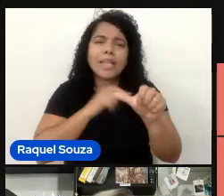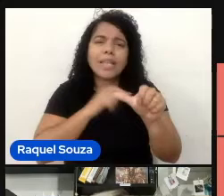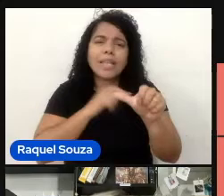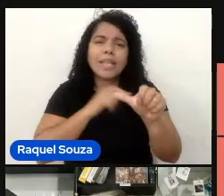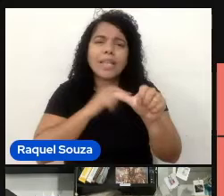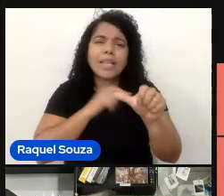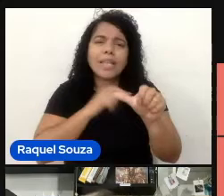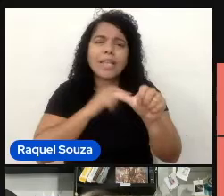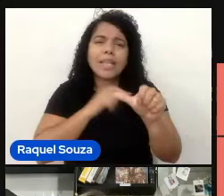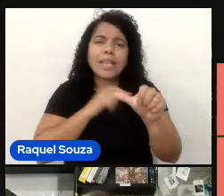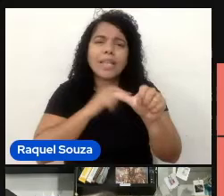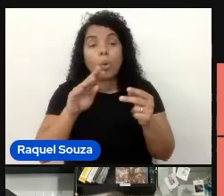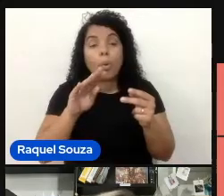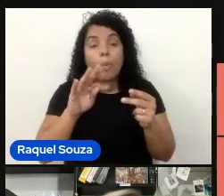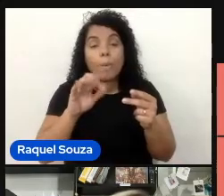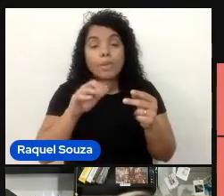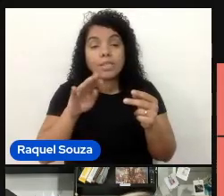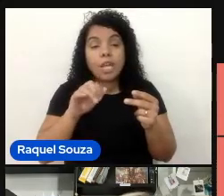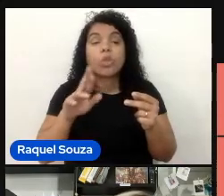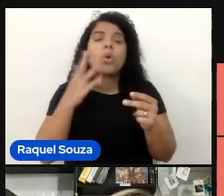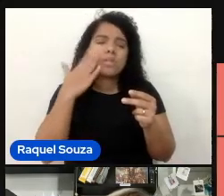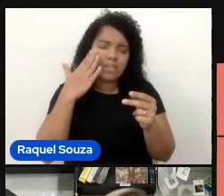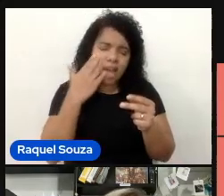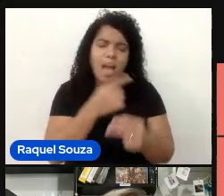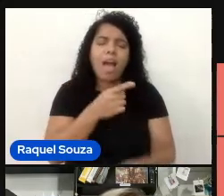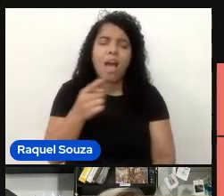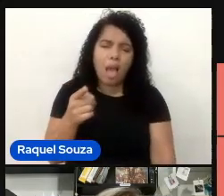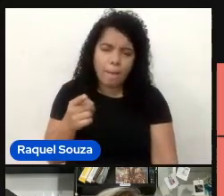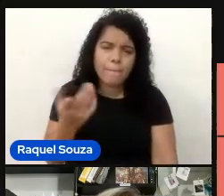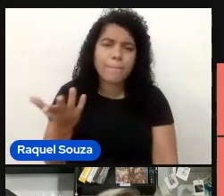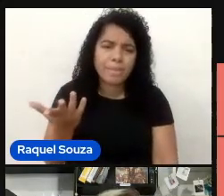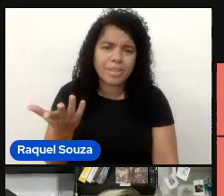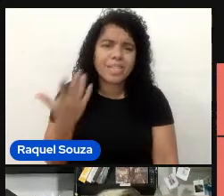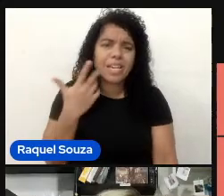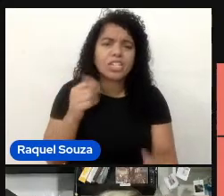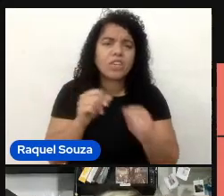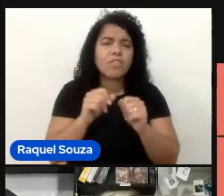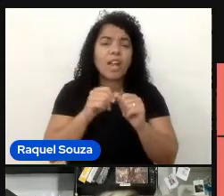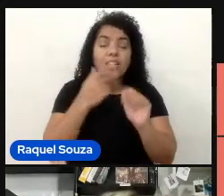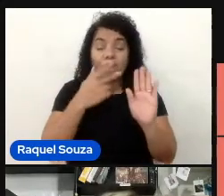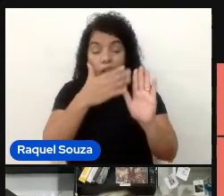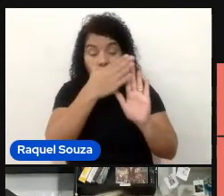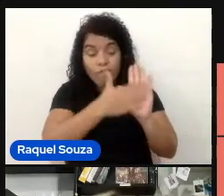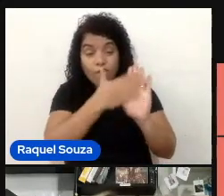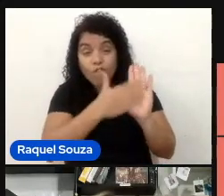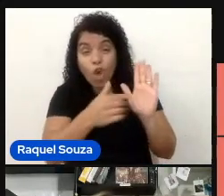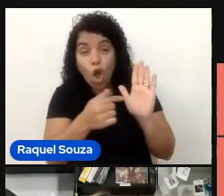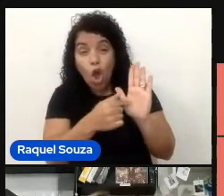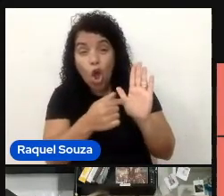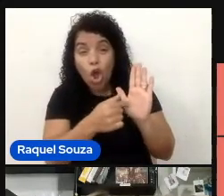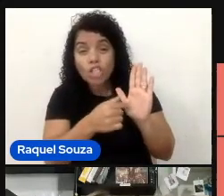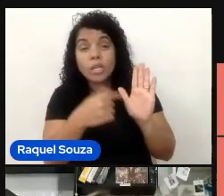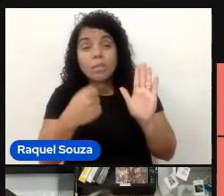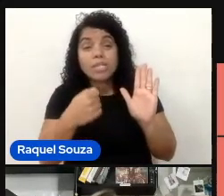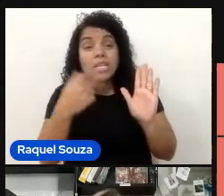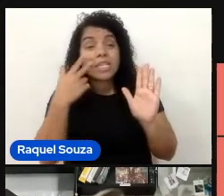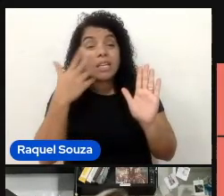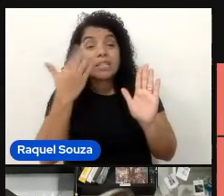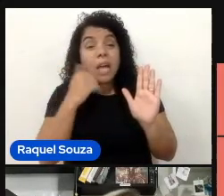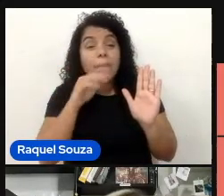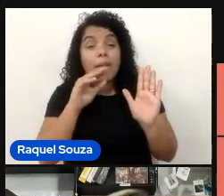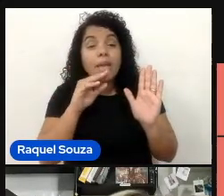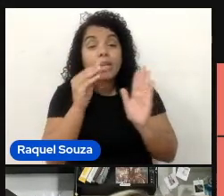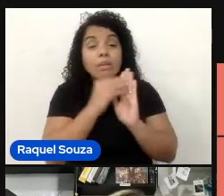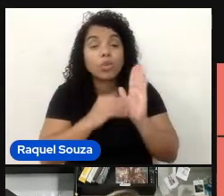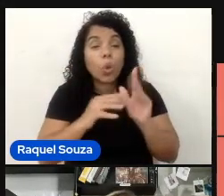aqui sabe, quando a gente vai fazer uma automação falando de front, a gente precisa fazer todo o mapeamento da tela.